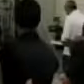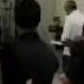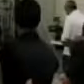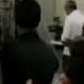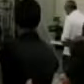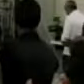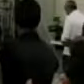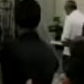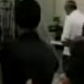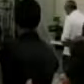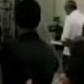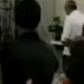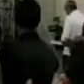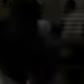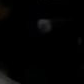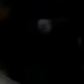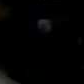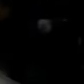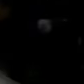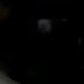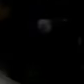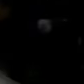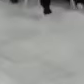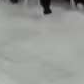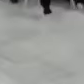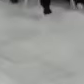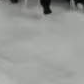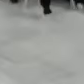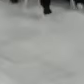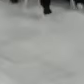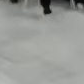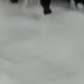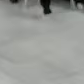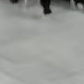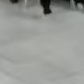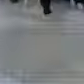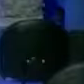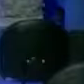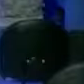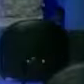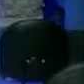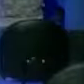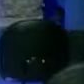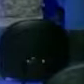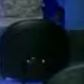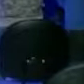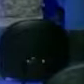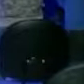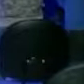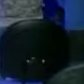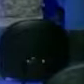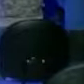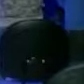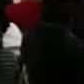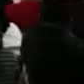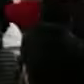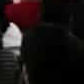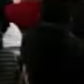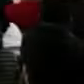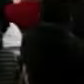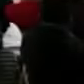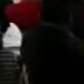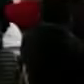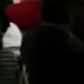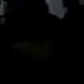nos bairros Cassino, Parque Marinha, Pontal da Barra e Centro, no município de São José do Norte,